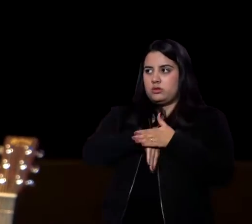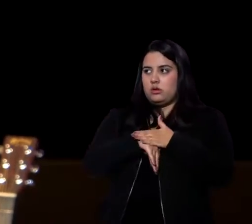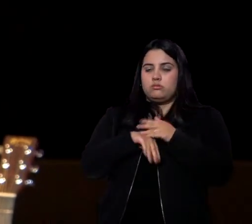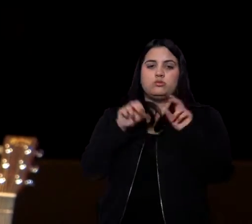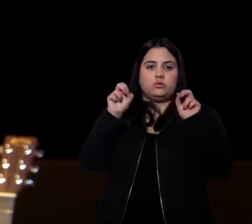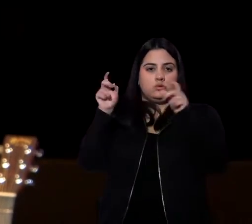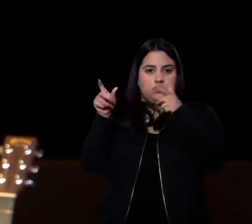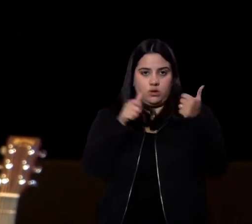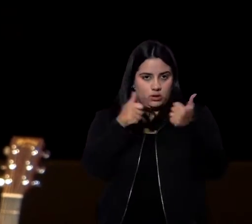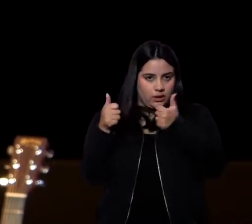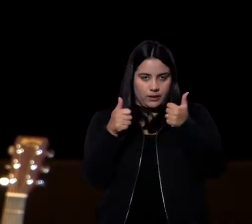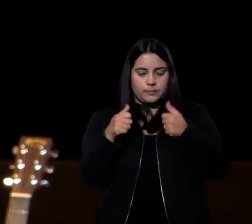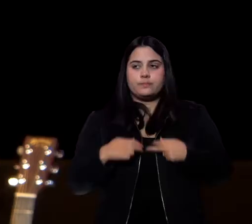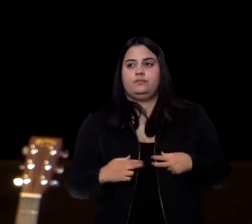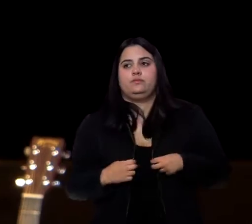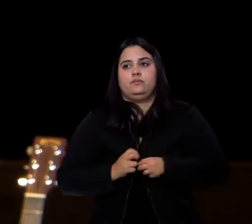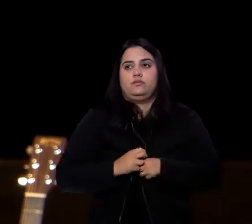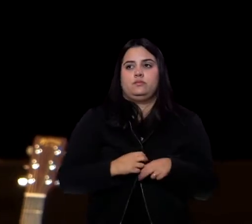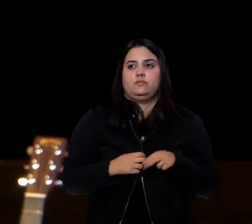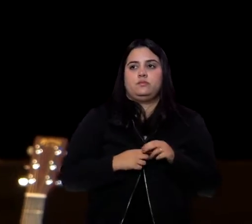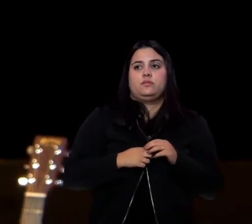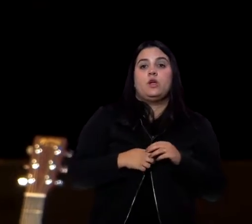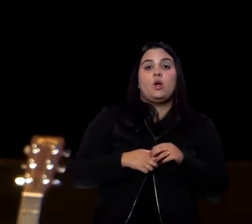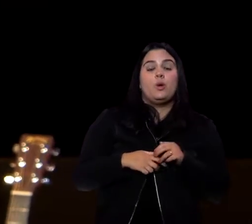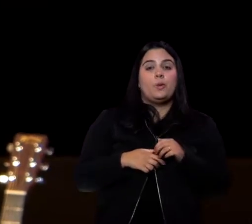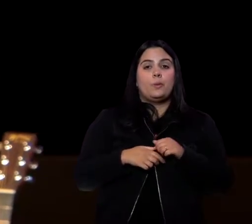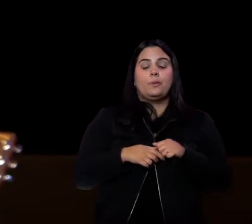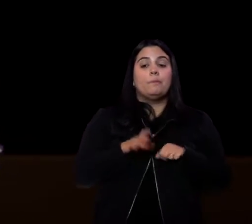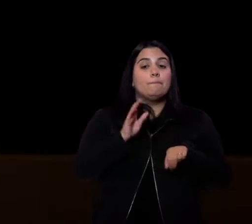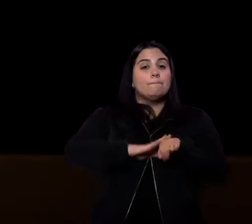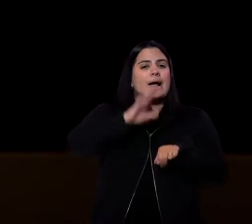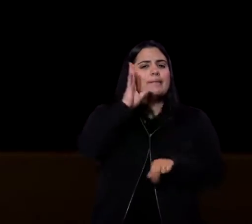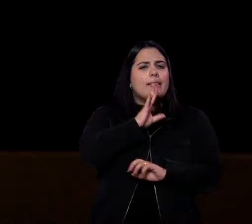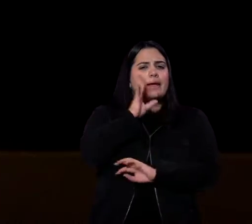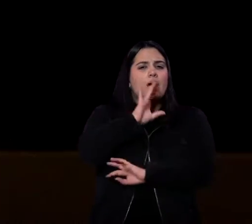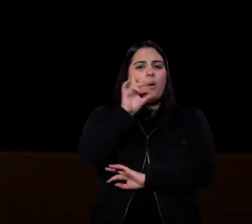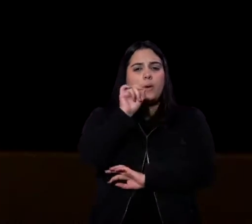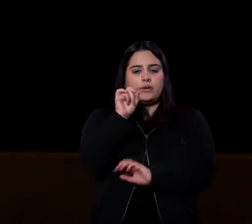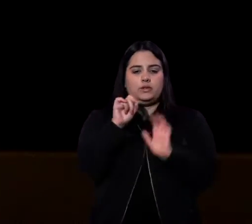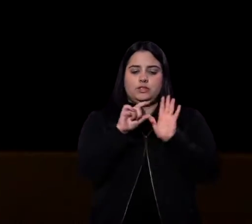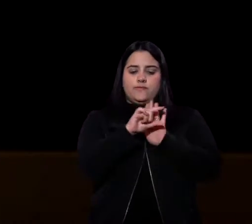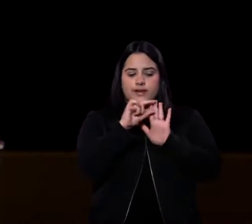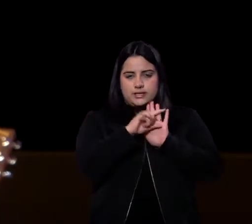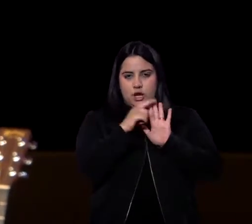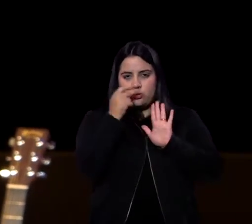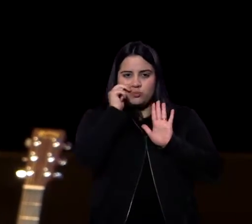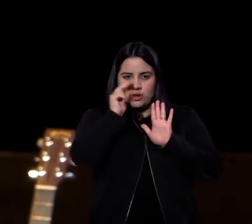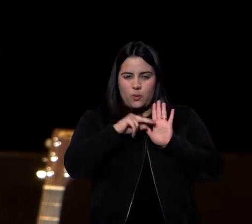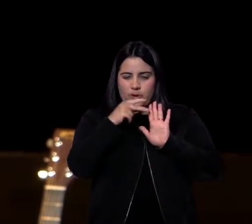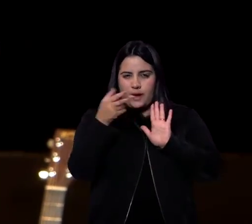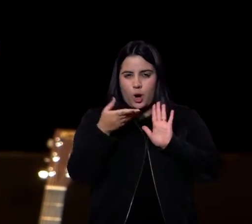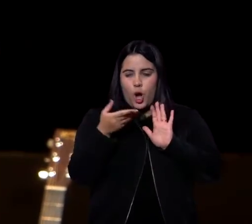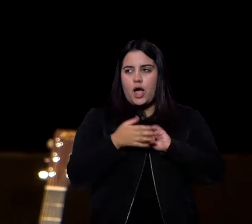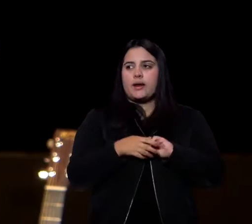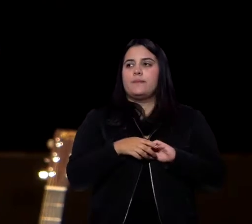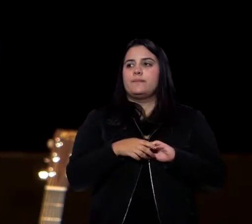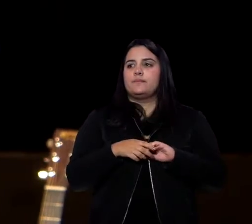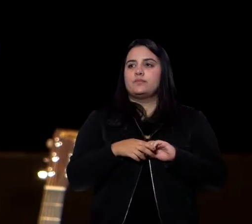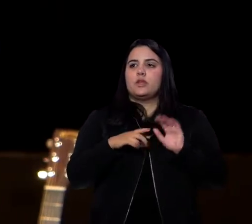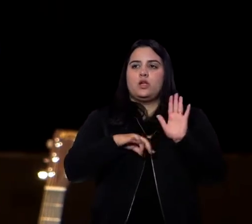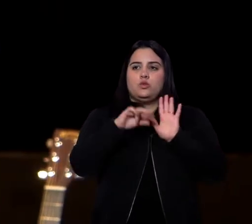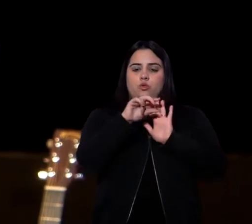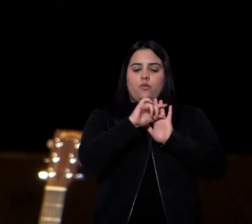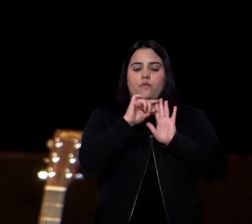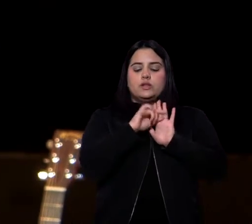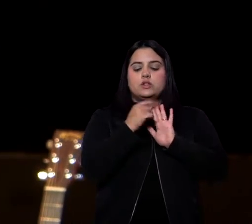isso fresco na mente, tá? O mais legal de tudo isso que eu acho, desses 3 versículos que a gente leu, que está no versículo